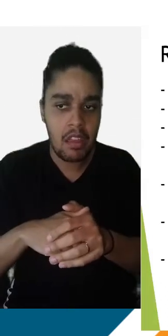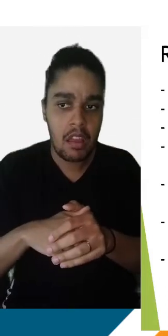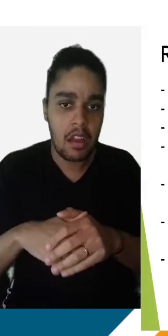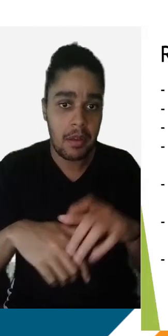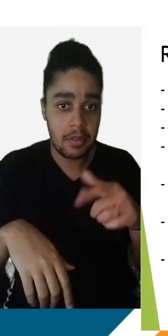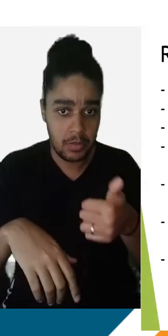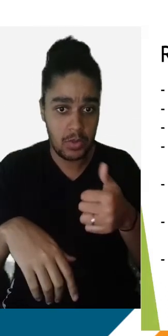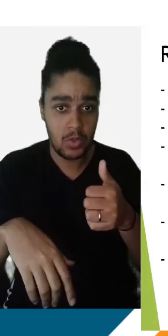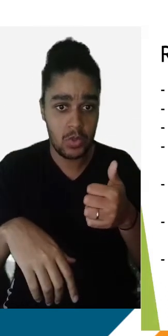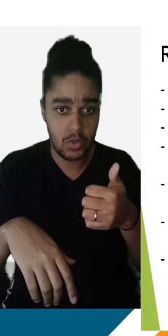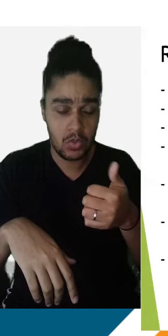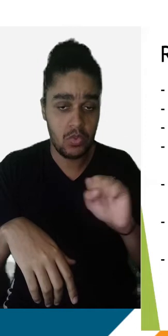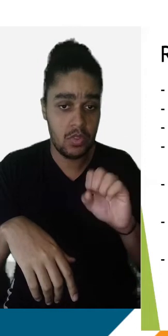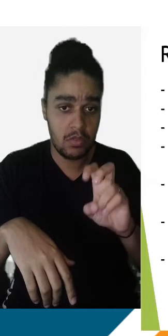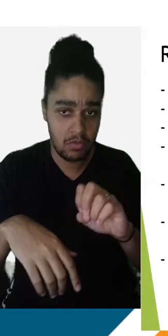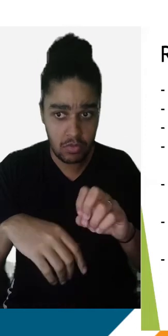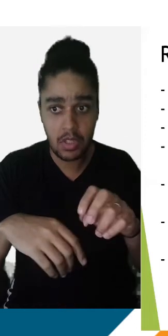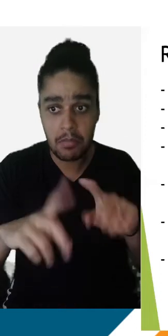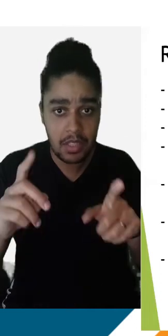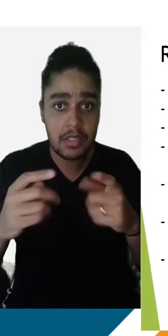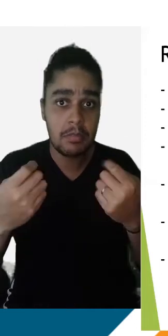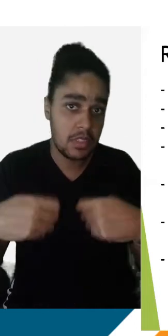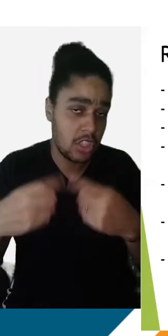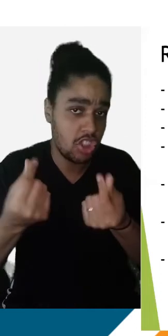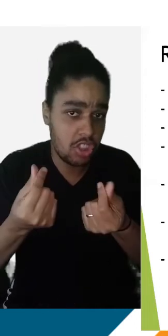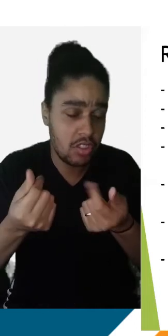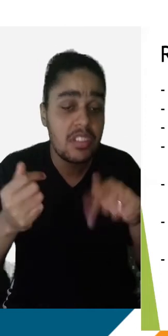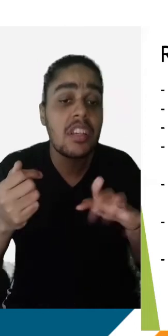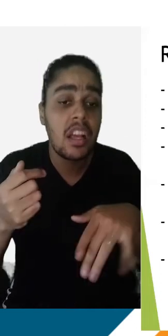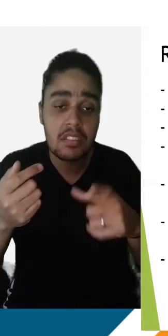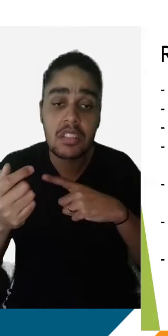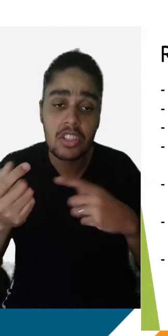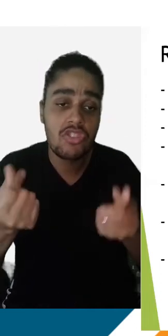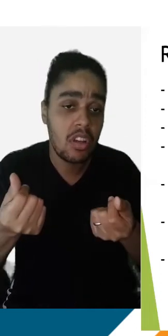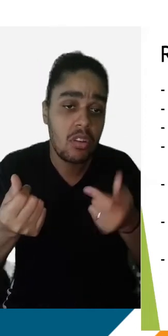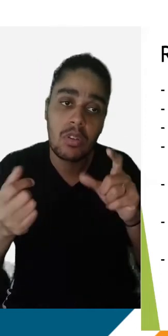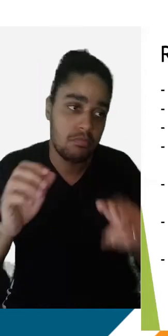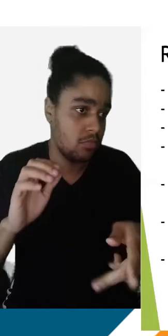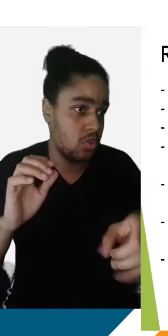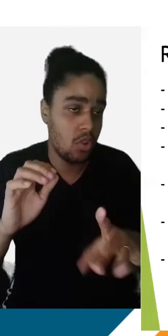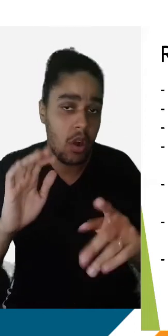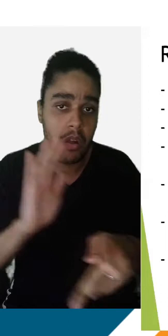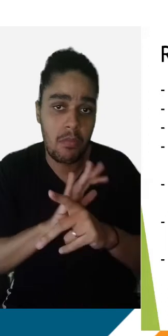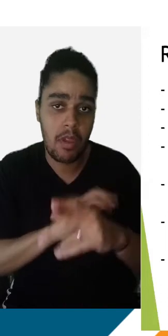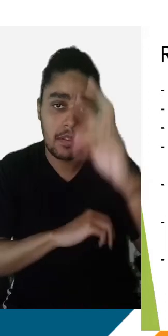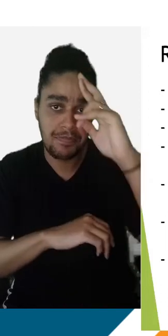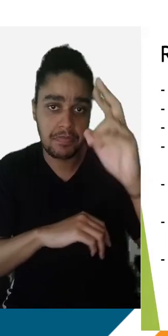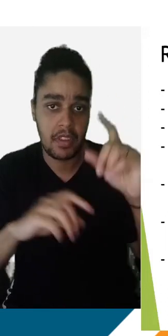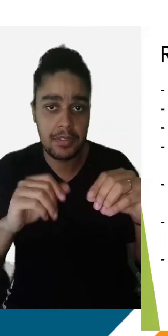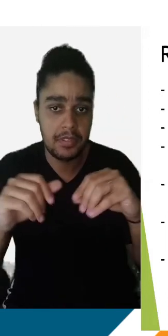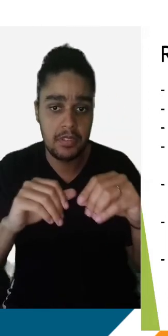Terras de 1850, você pode comprar terra, mas quem tem dinheiro para comprar terra é quem já tem terra, o que faz com que, né,